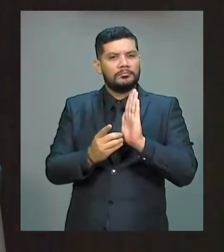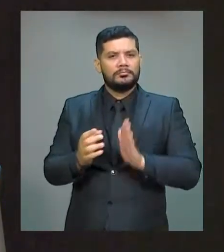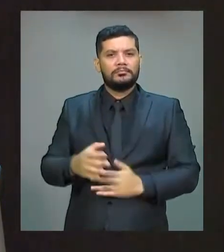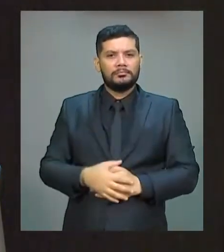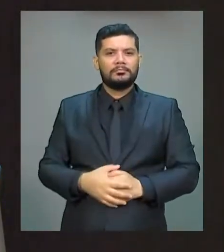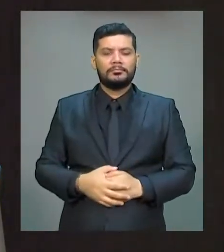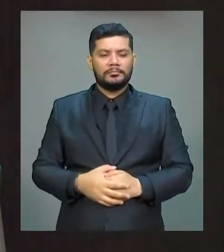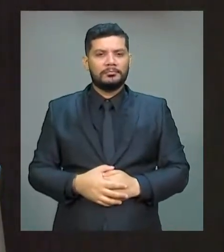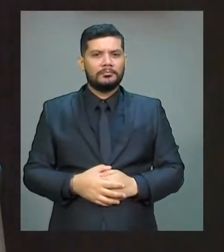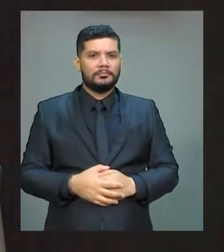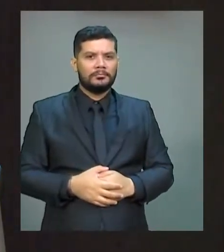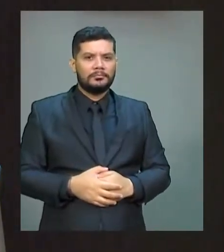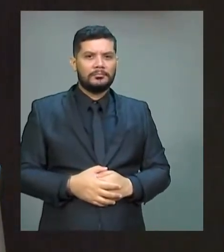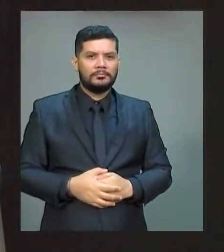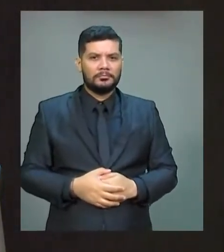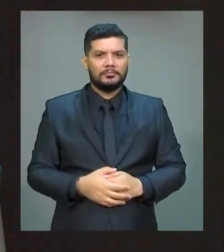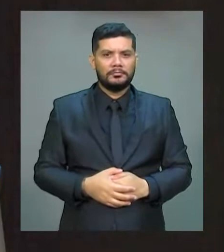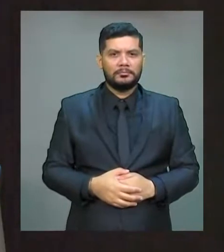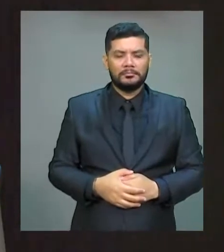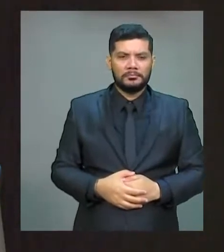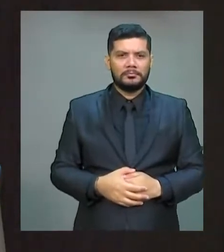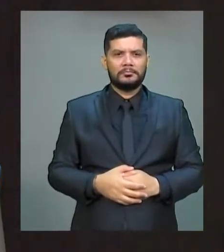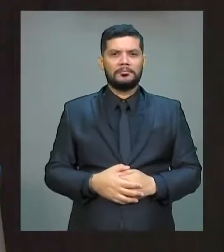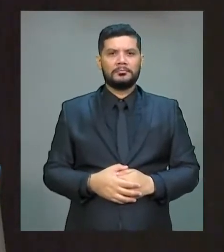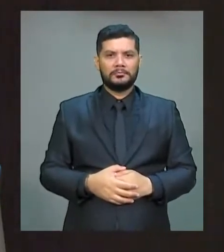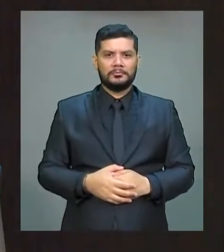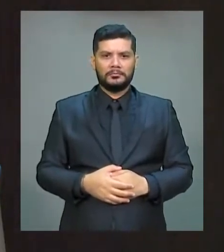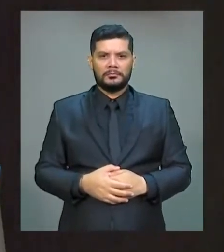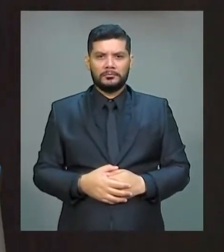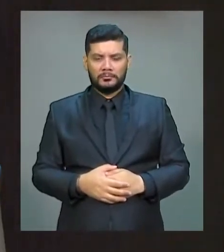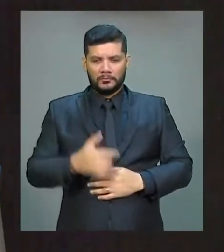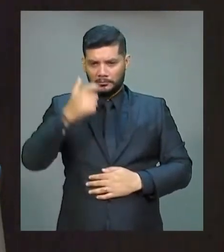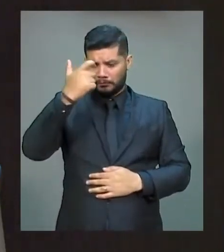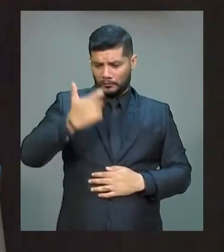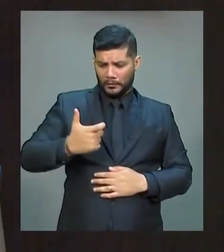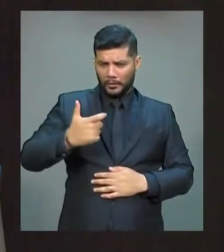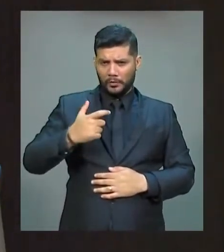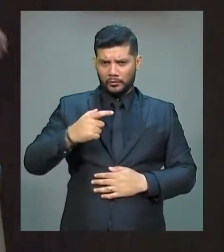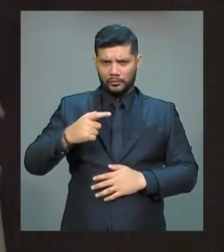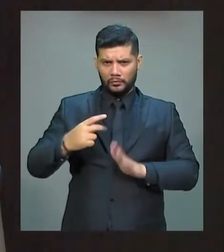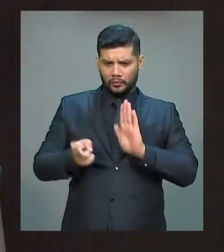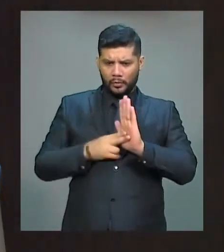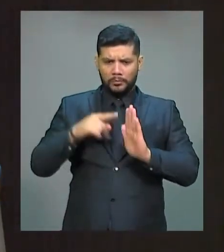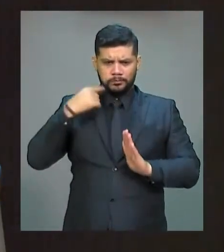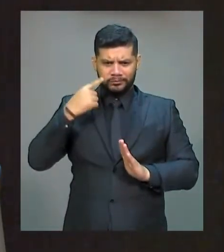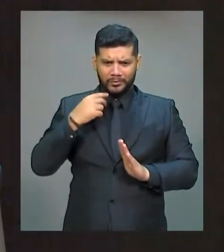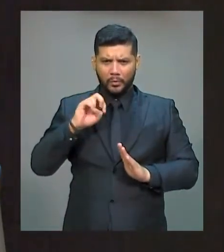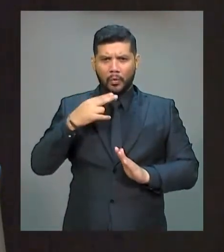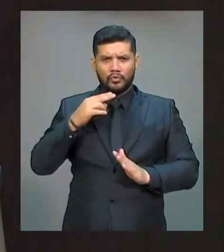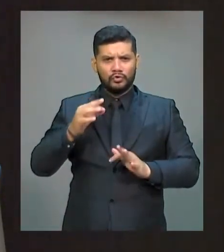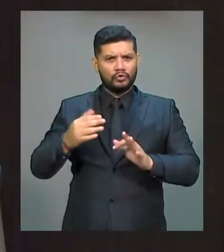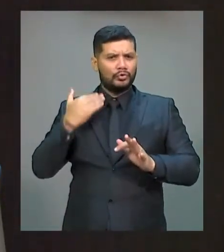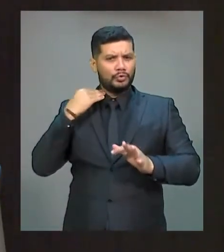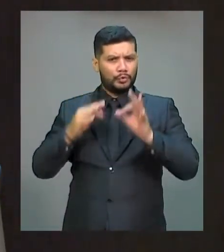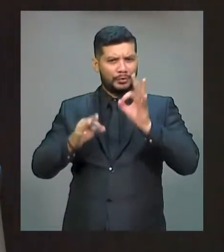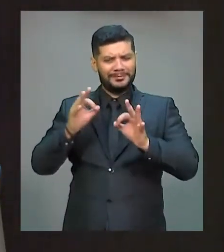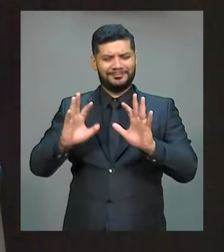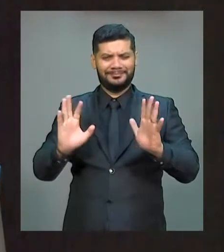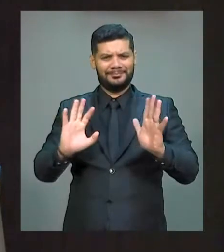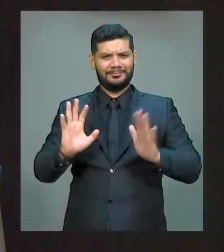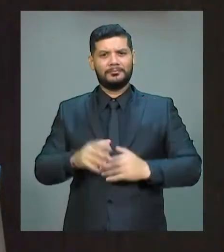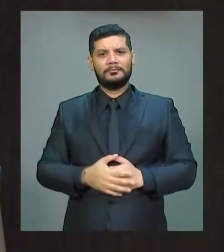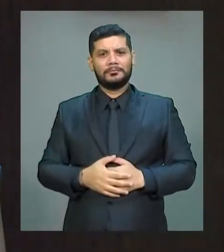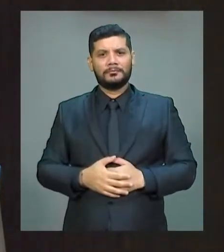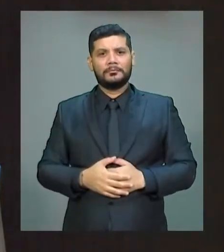Não me rogo nem como advogado, muito menos como jurista. O artigo 7º do Estatuto de